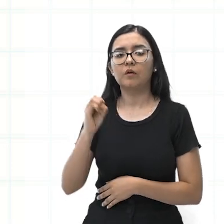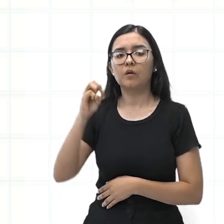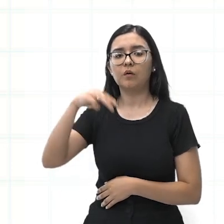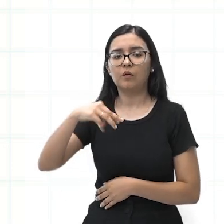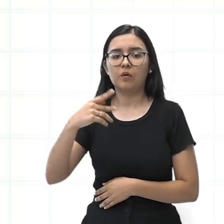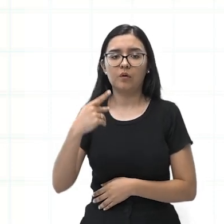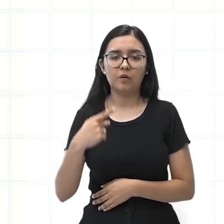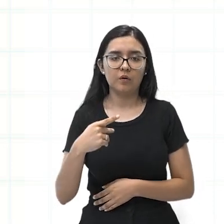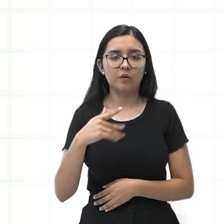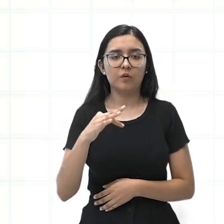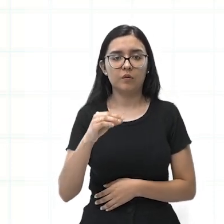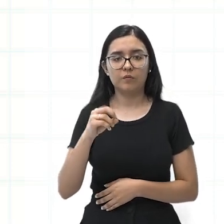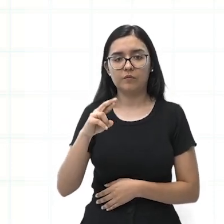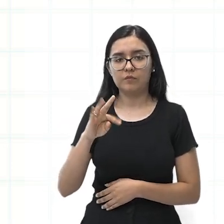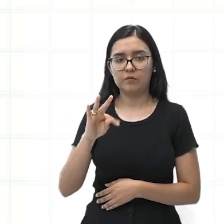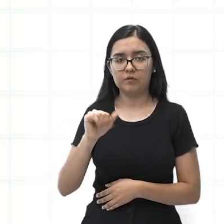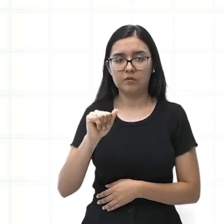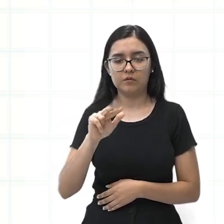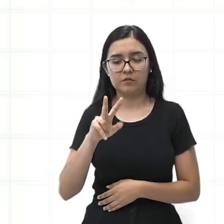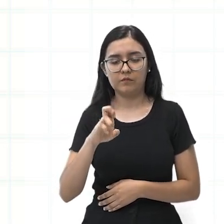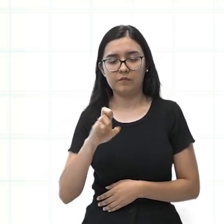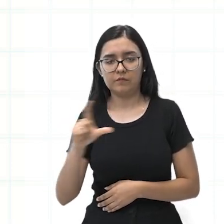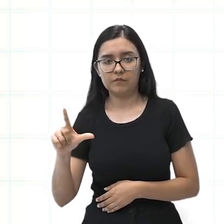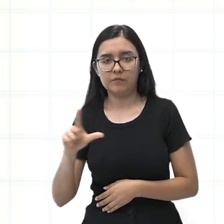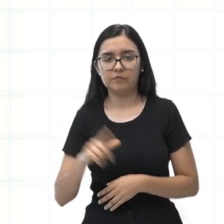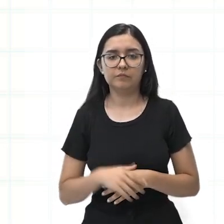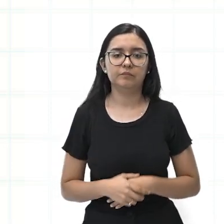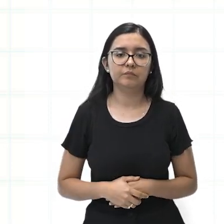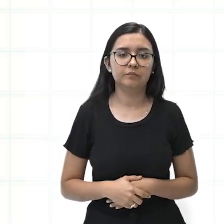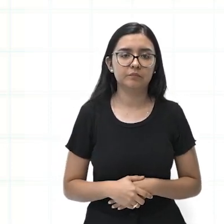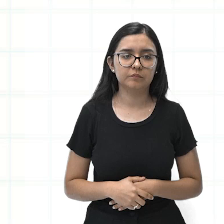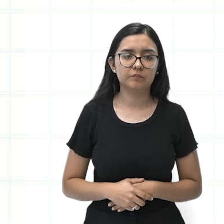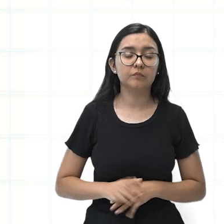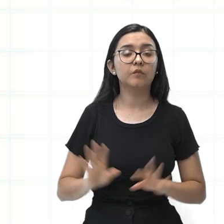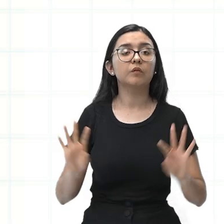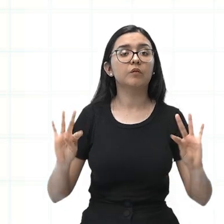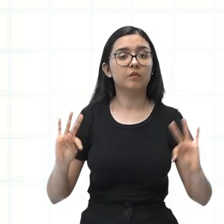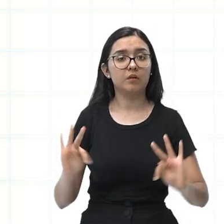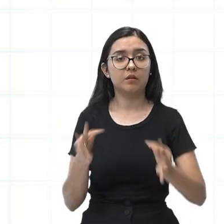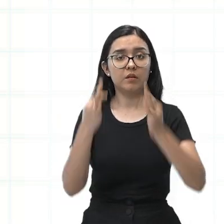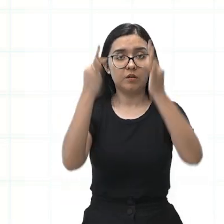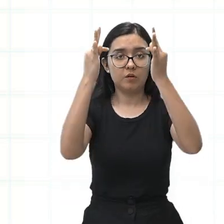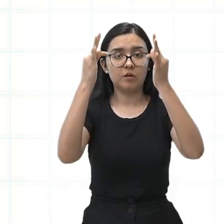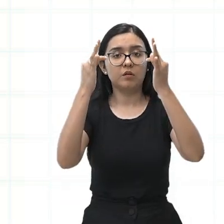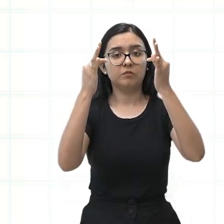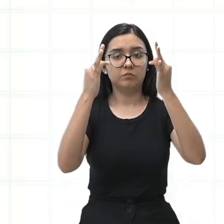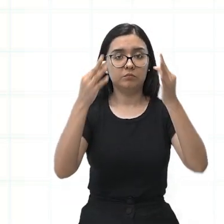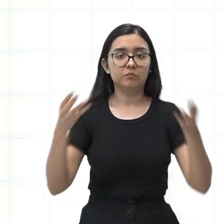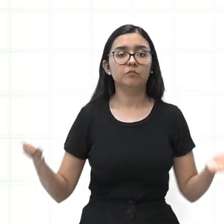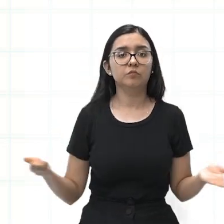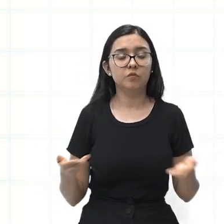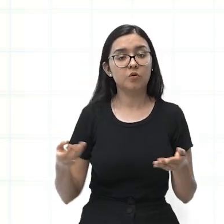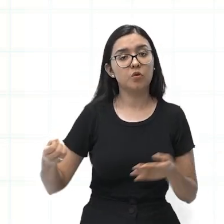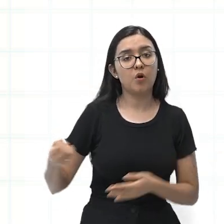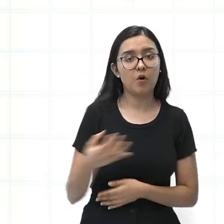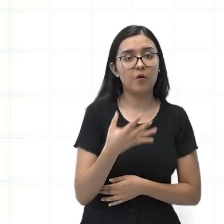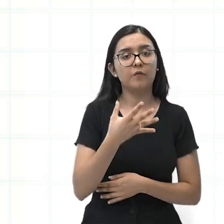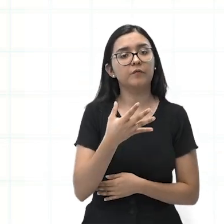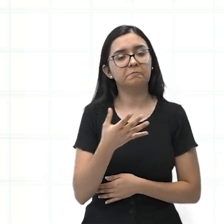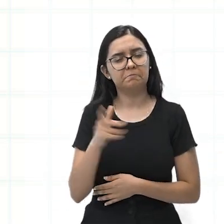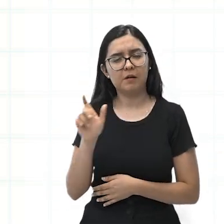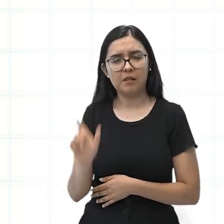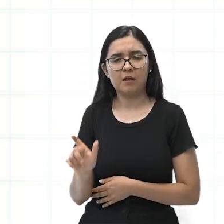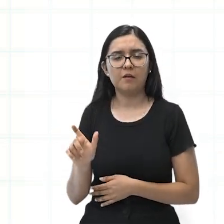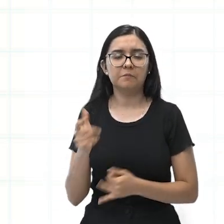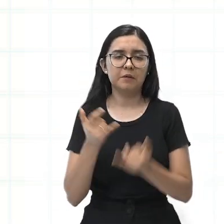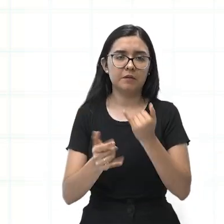e confortável. With modern technology, com tecnologia moderna, também palavras cognatas, vocês